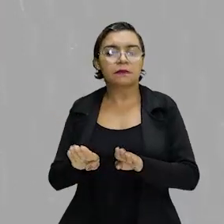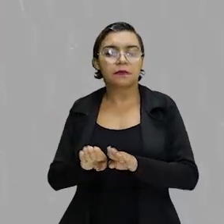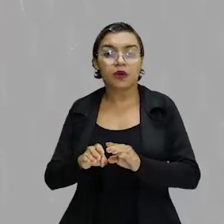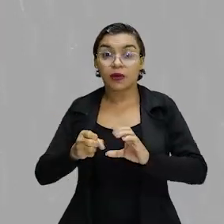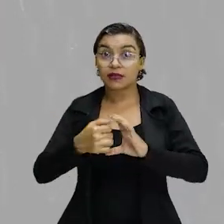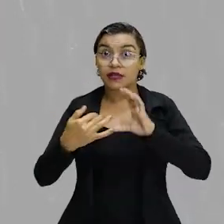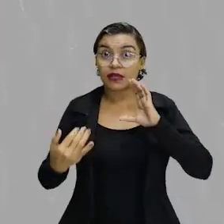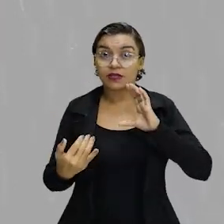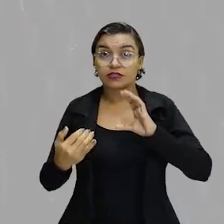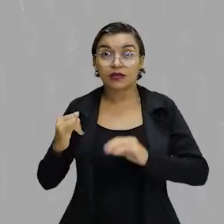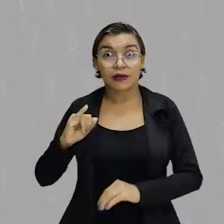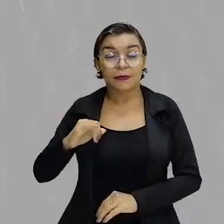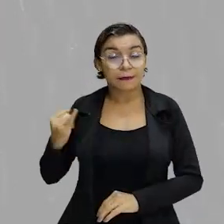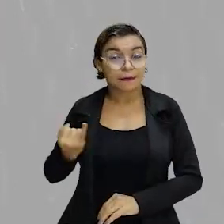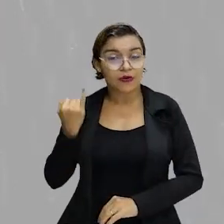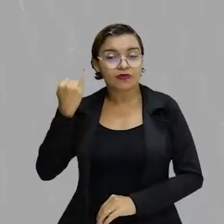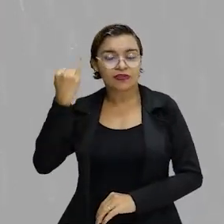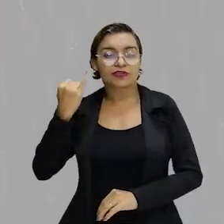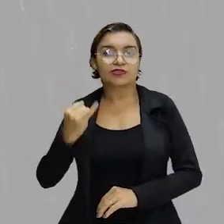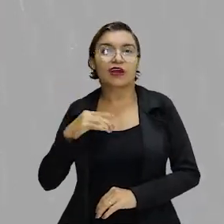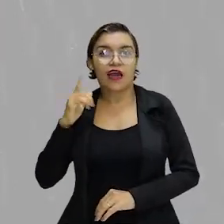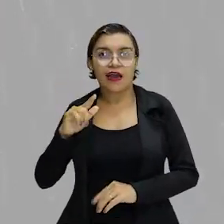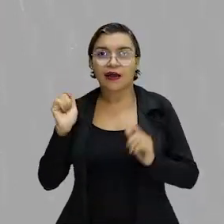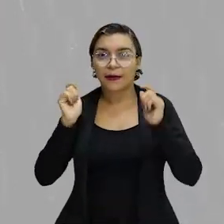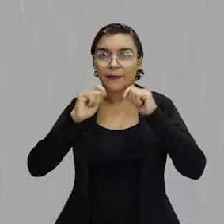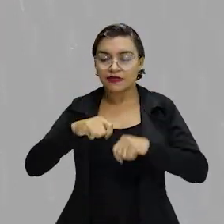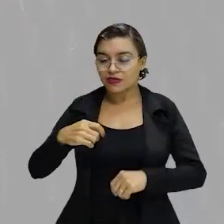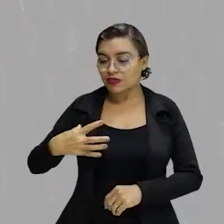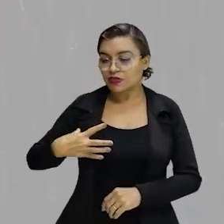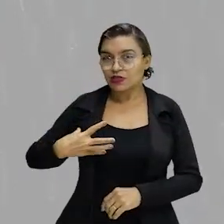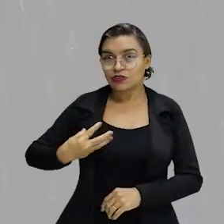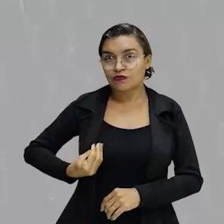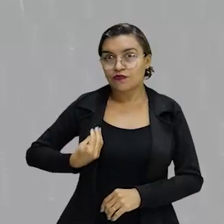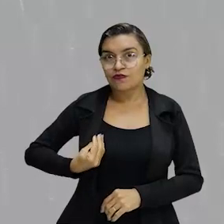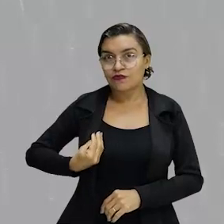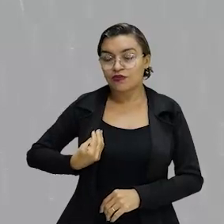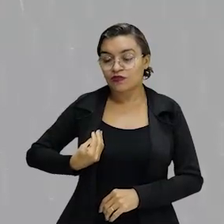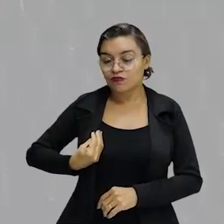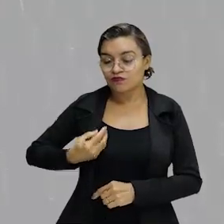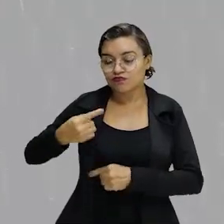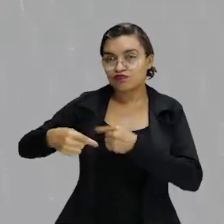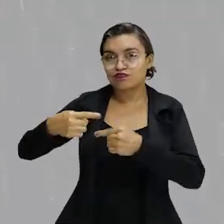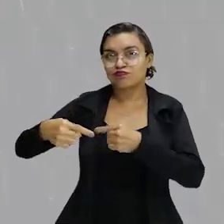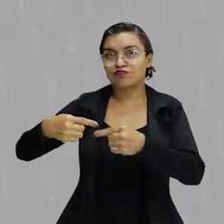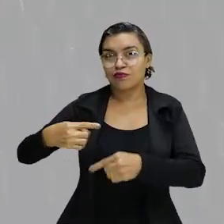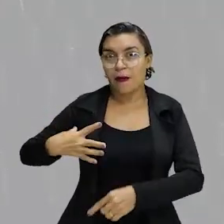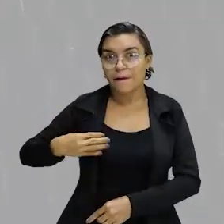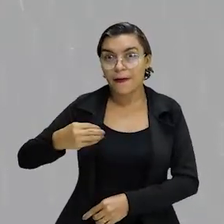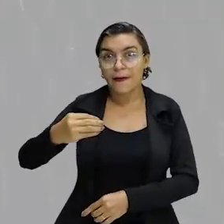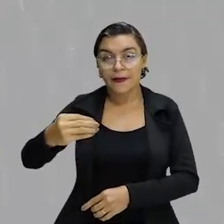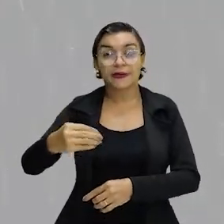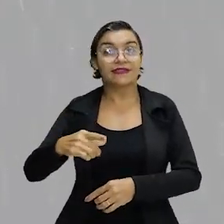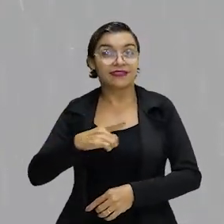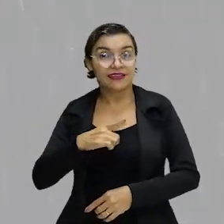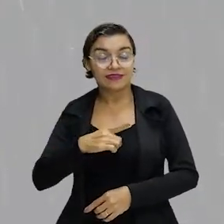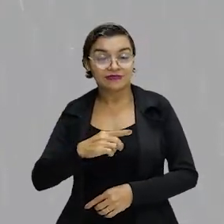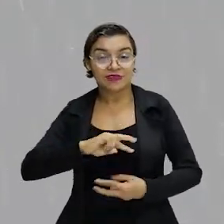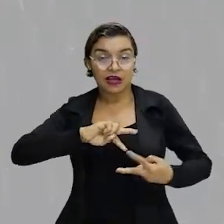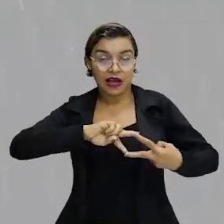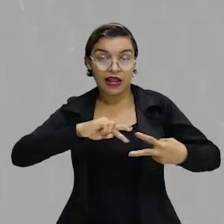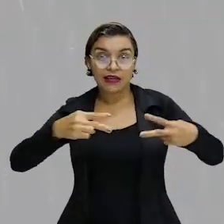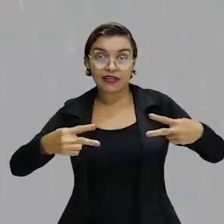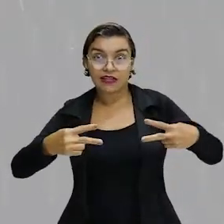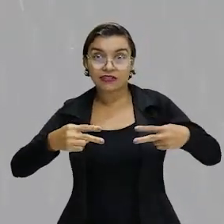é a capacidade de se reproduzir, de se regenerar, de propagar as suas características genéticas.